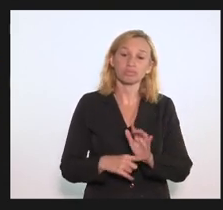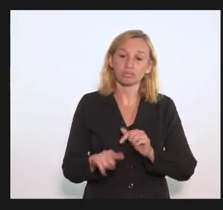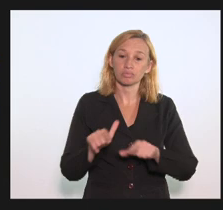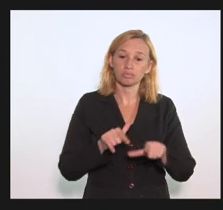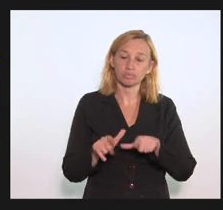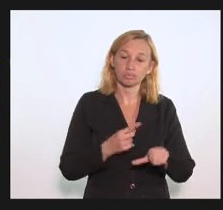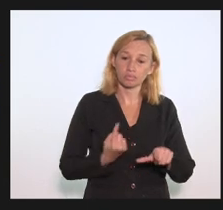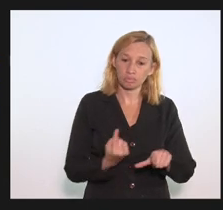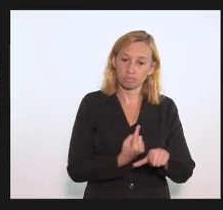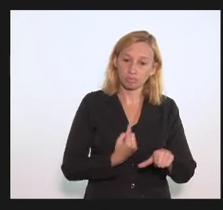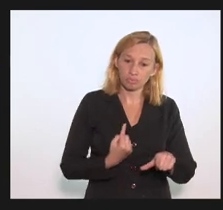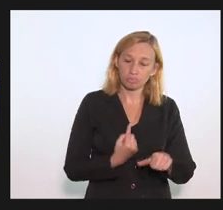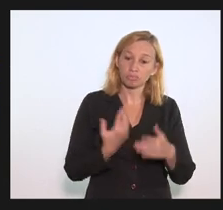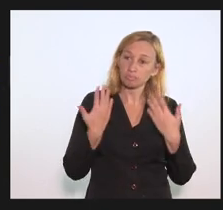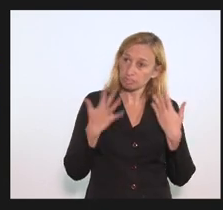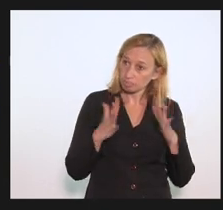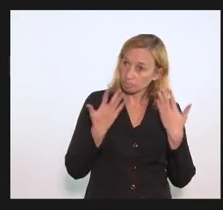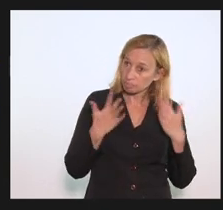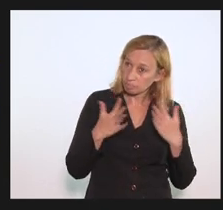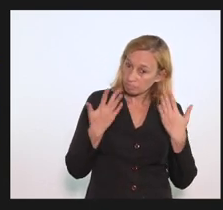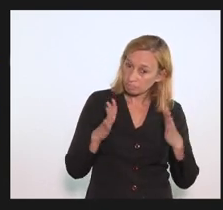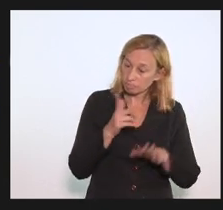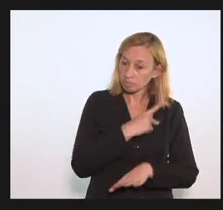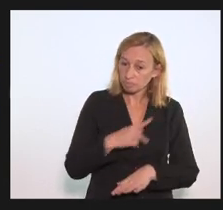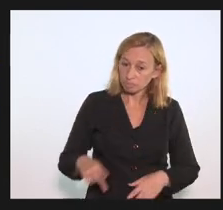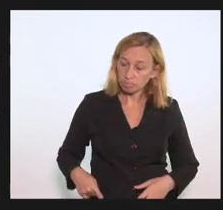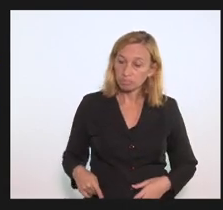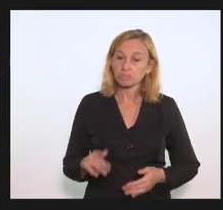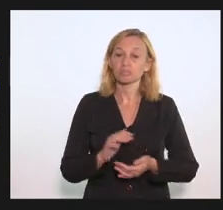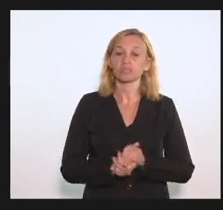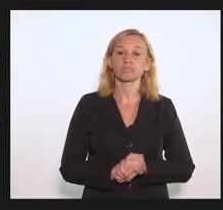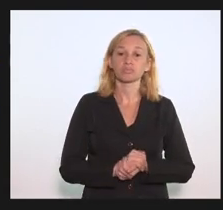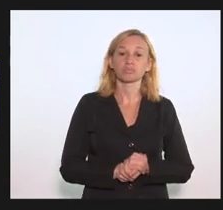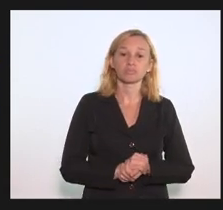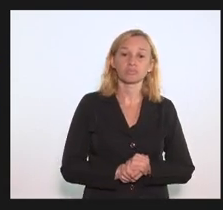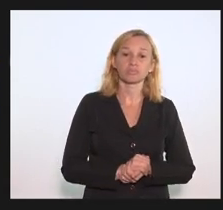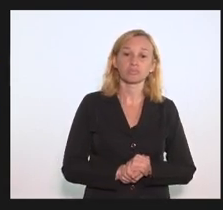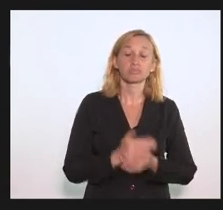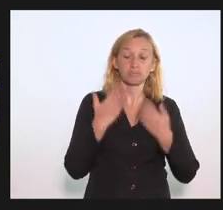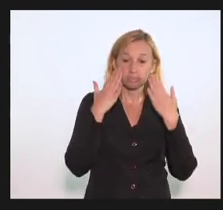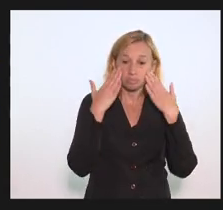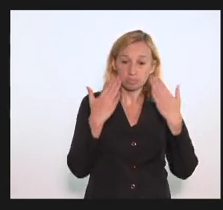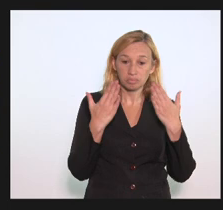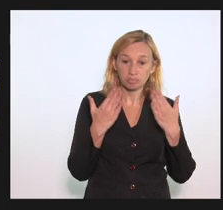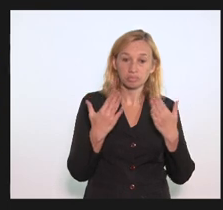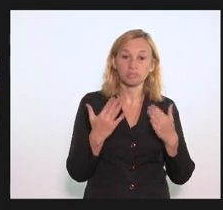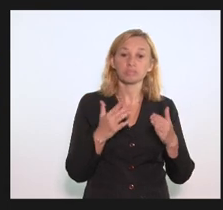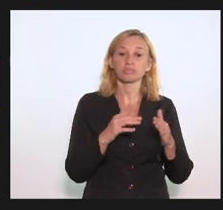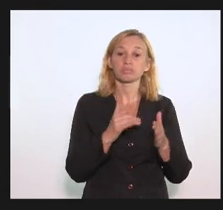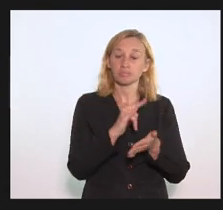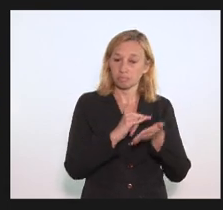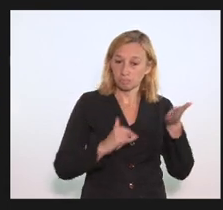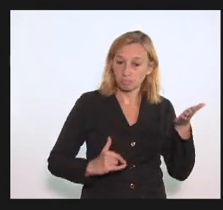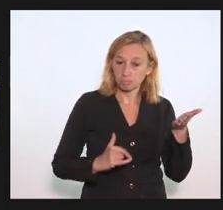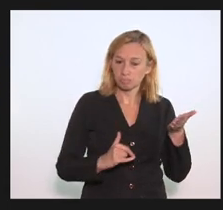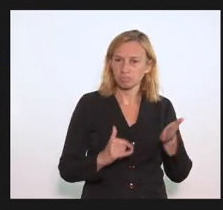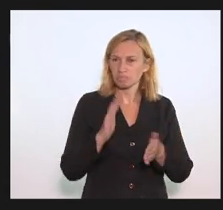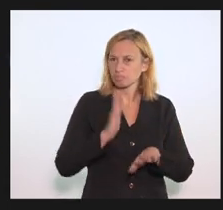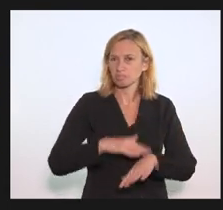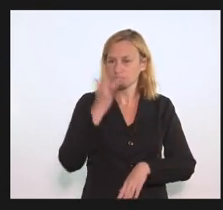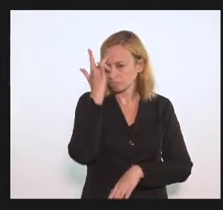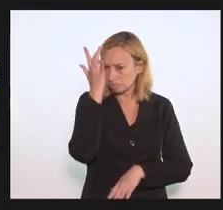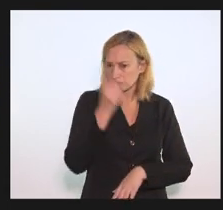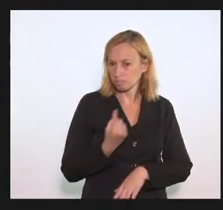parabenizar Vossa Excelência pela essa condução e pela apresentação desse documento. É muito mais fácil